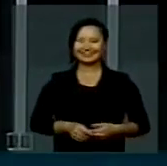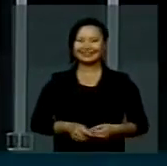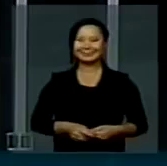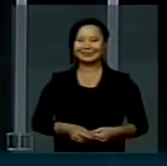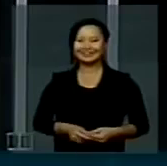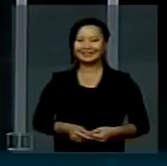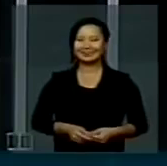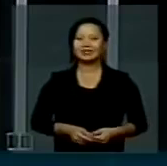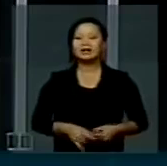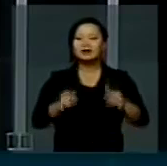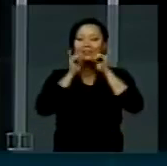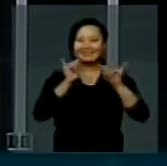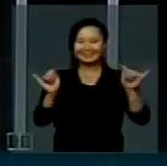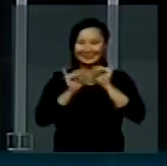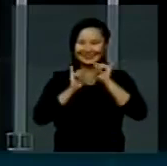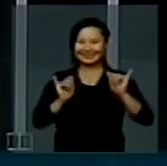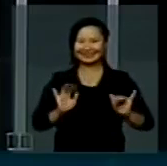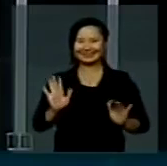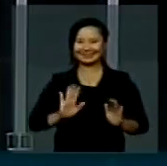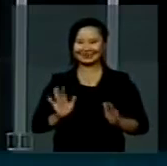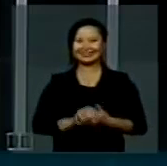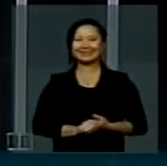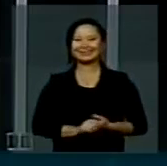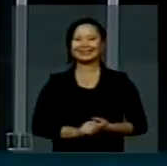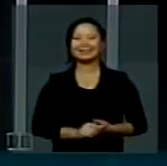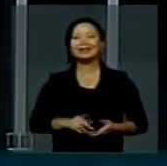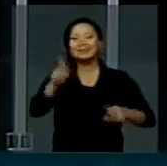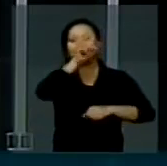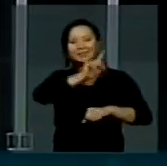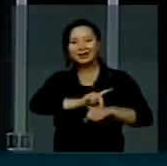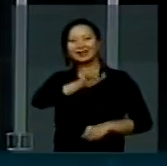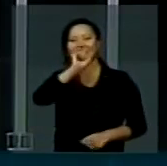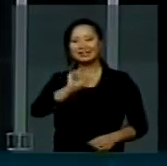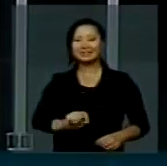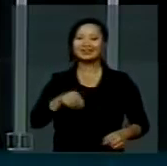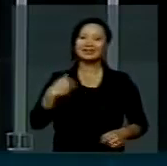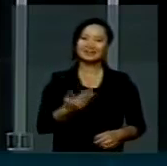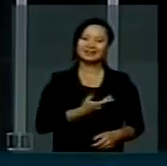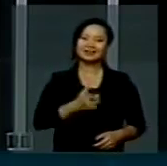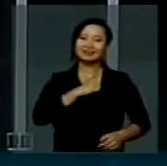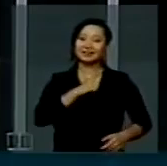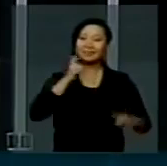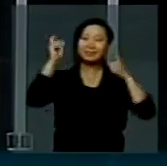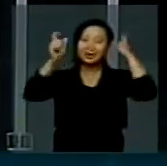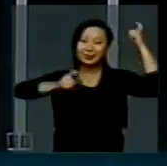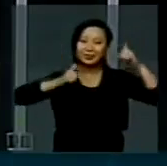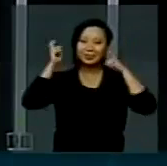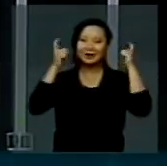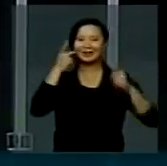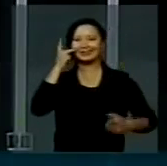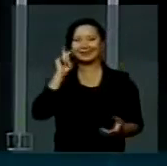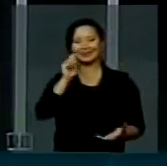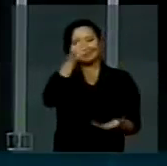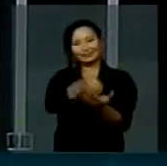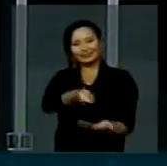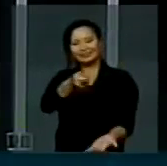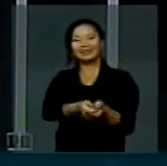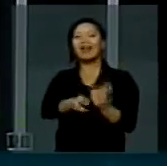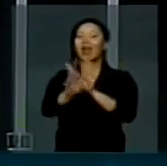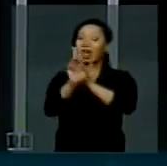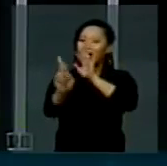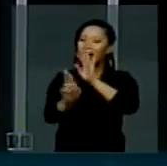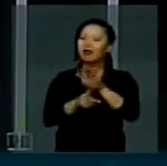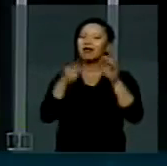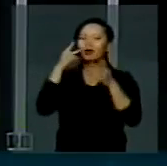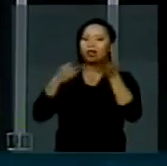publicizado, tão divulgado no nosso país, que a gente teve a preocupação de impor normas para essas transferências.